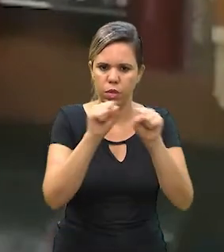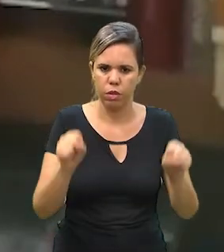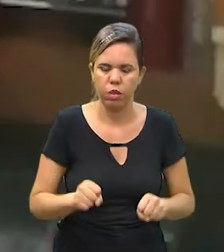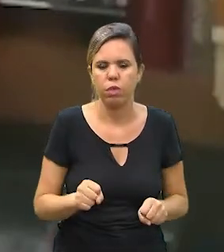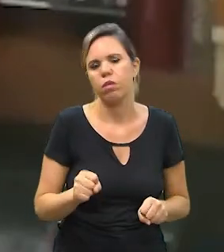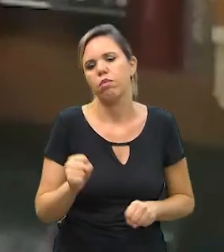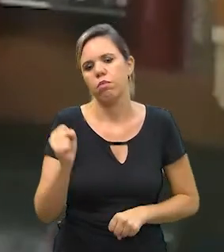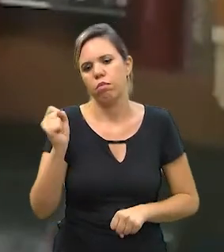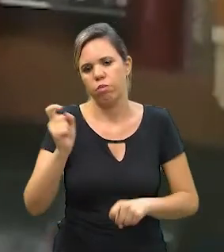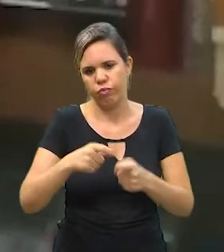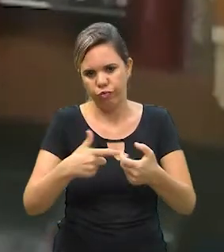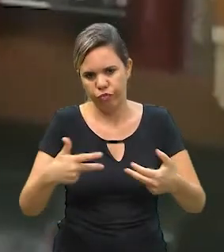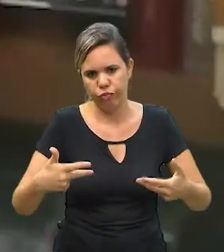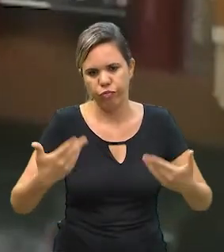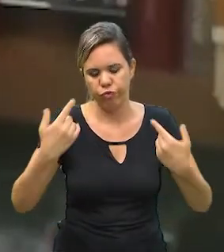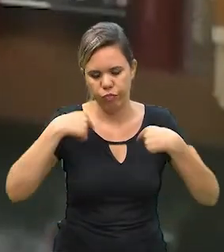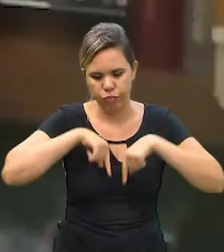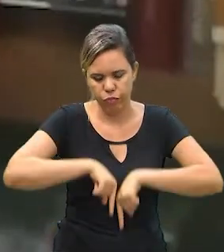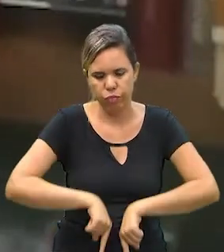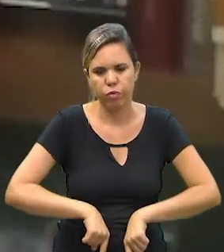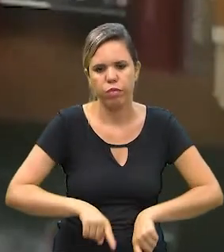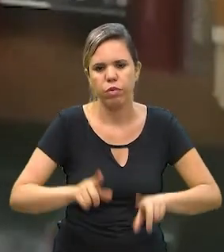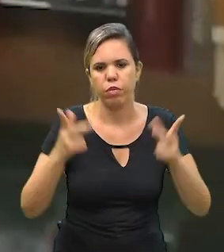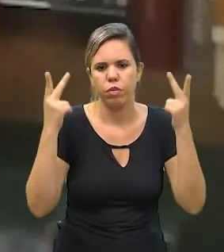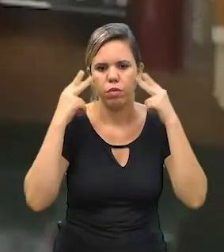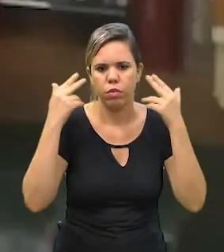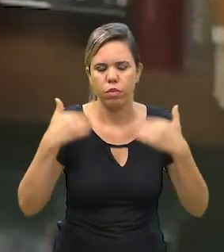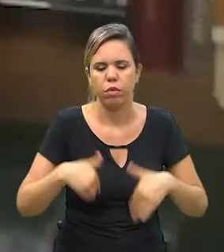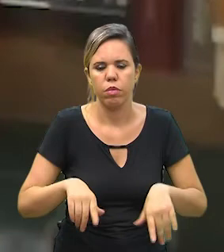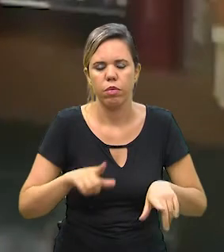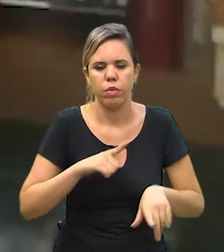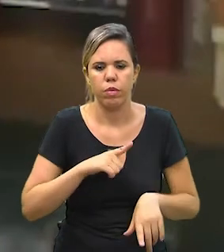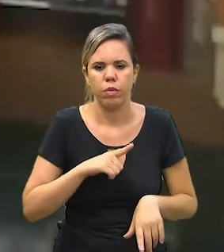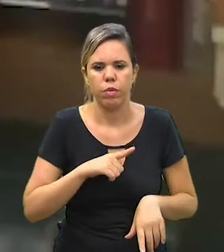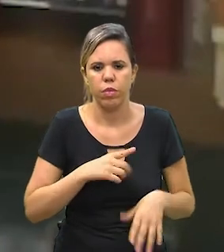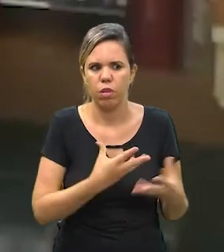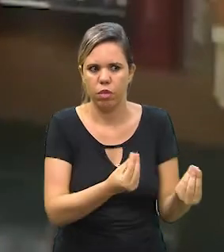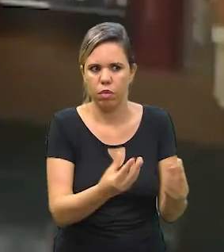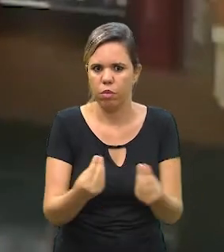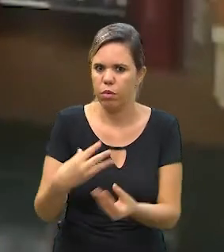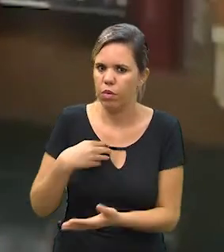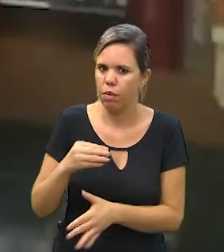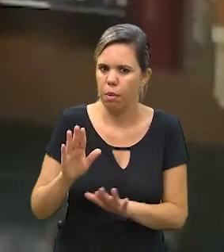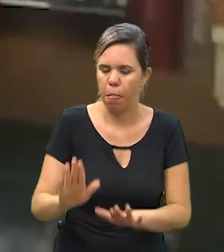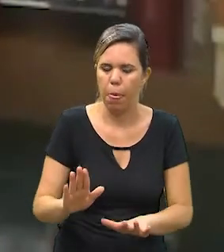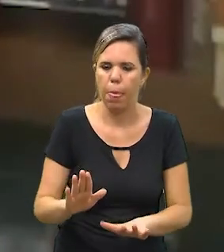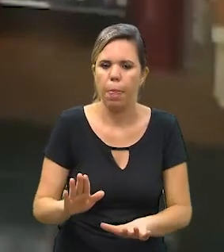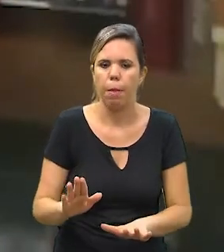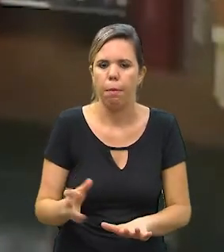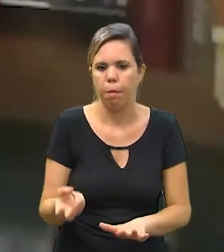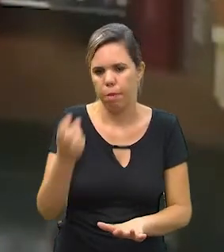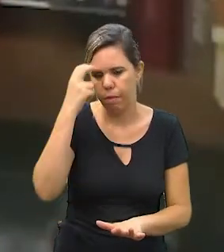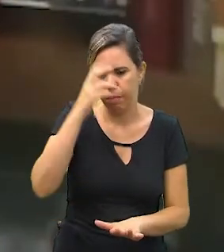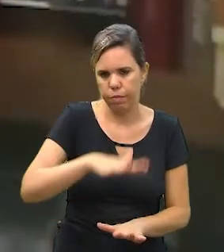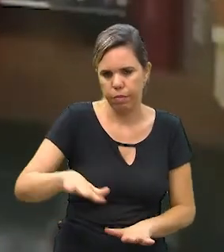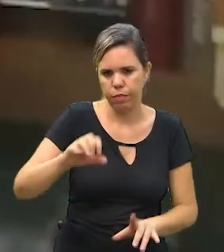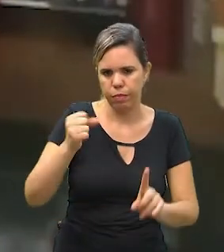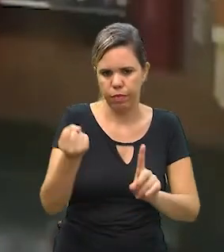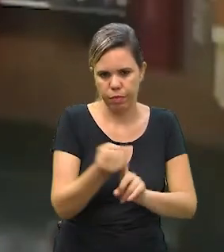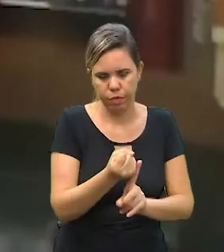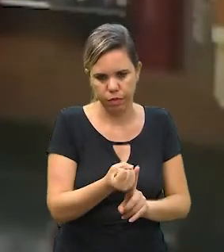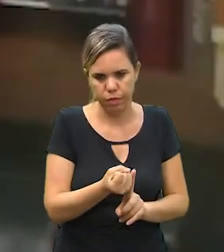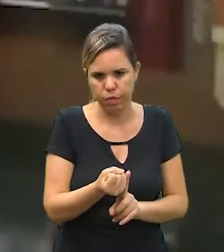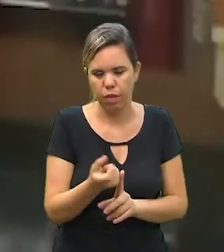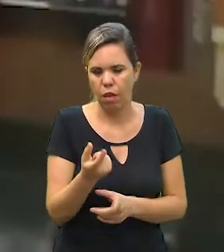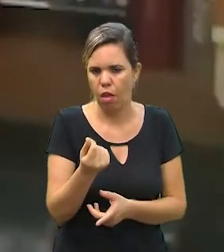sexuada, etc., e, pela natureza, a gente teria aquele monte de filhos. Por questões culturais, sociais, até